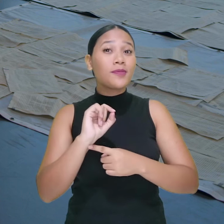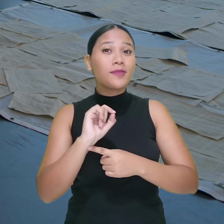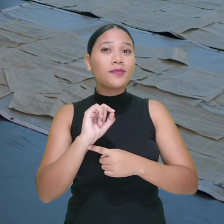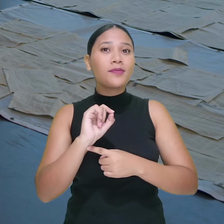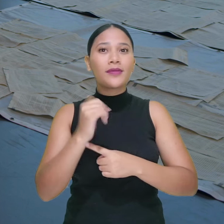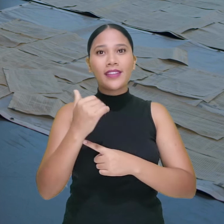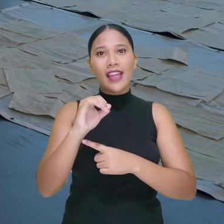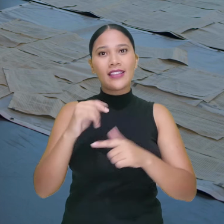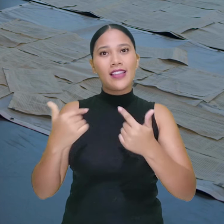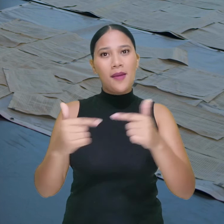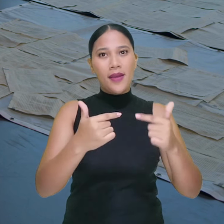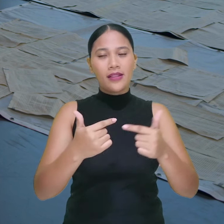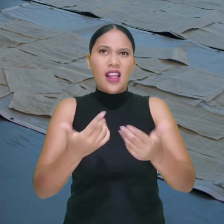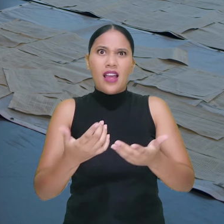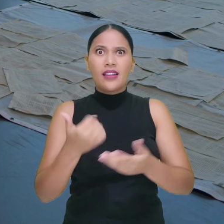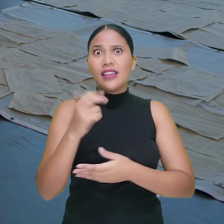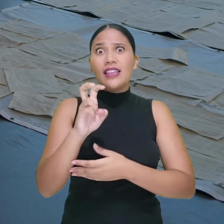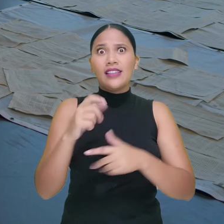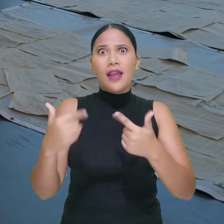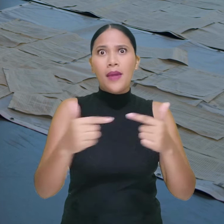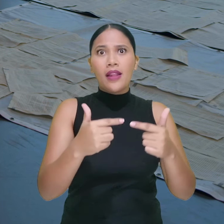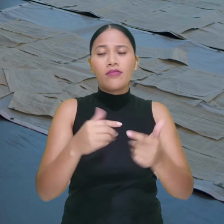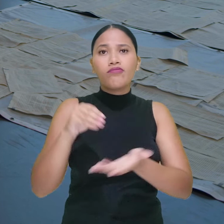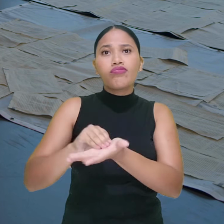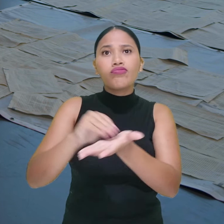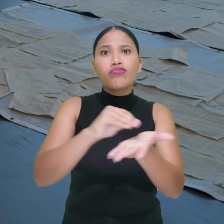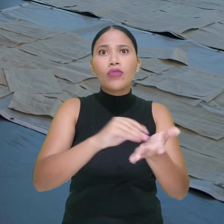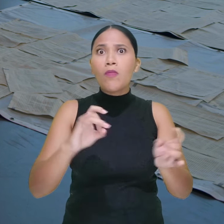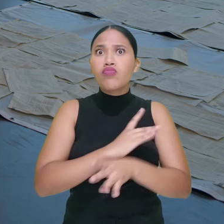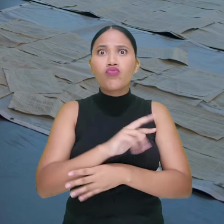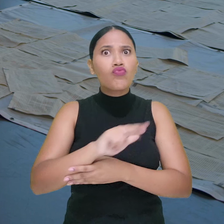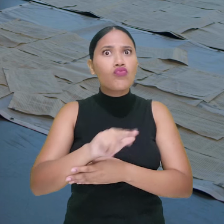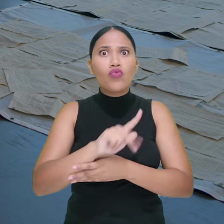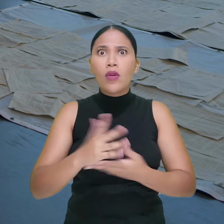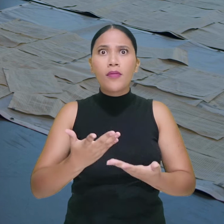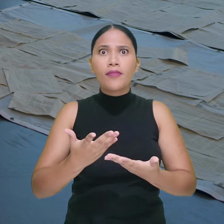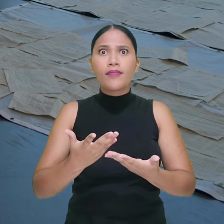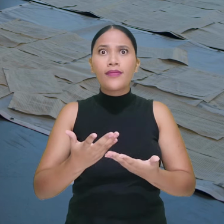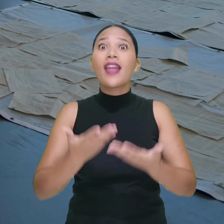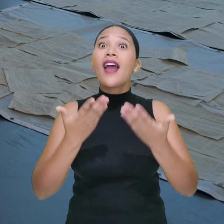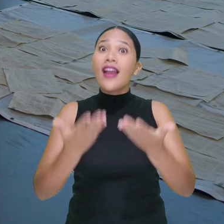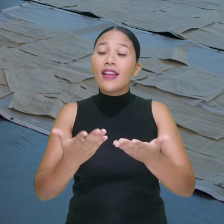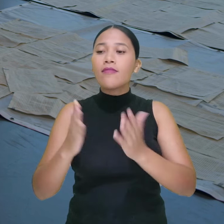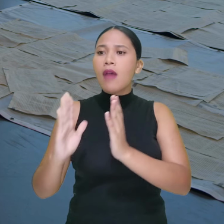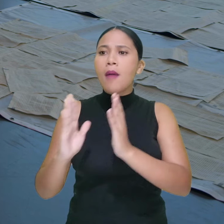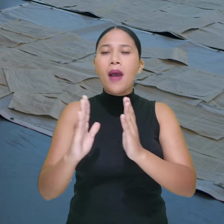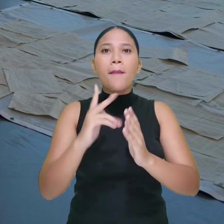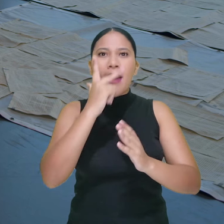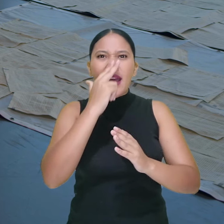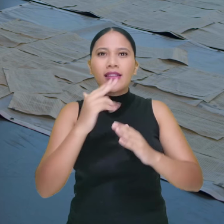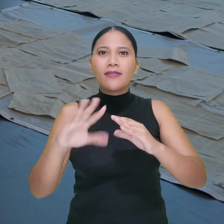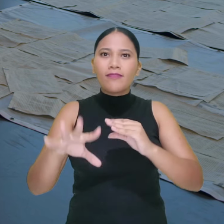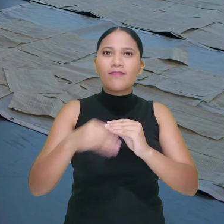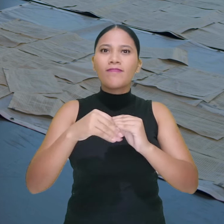com pelo menos 10 trabalhos, ou sei lá, 15 trabalhos incompletos. Ela abre incompleta ao